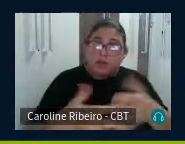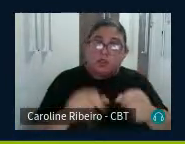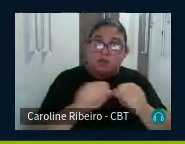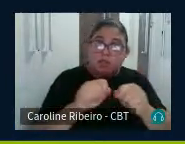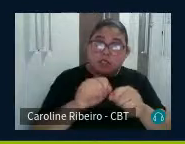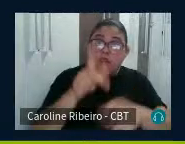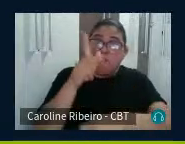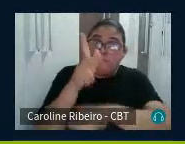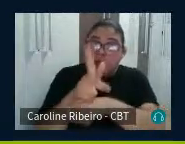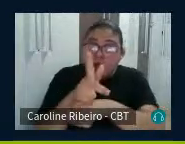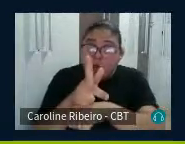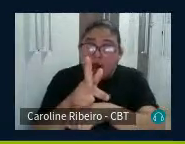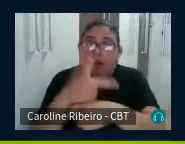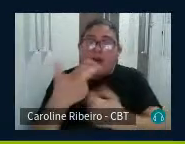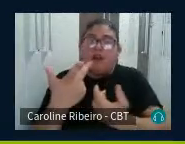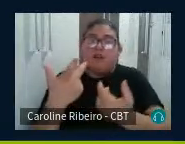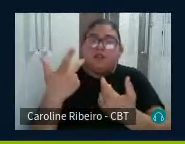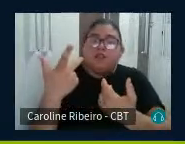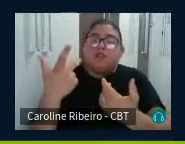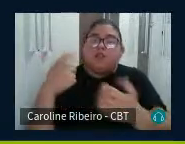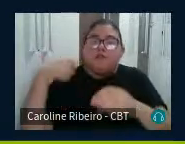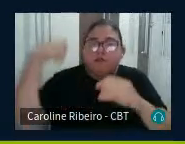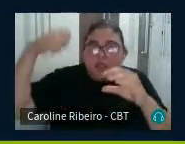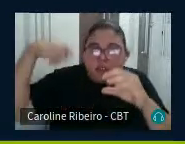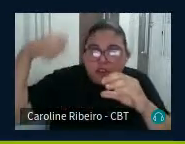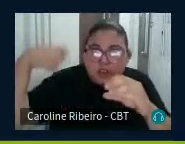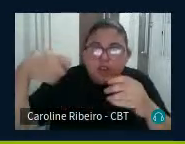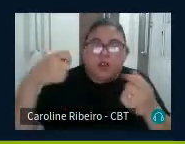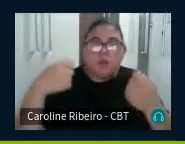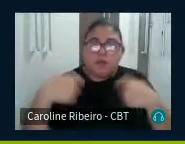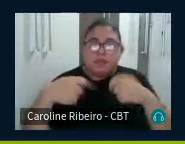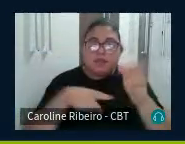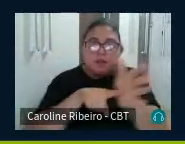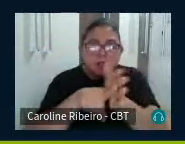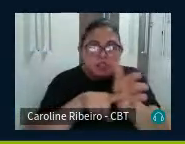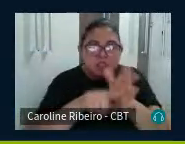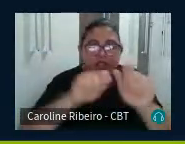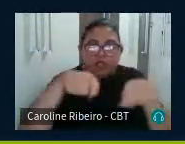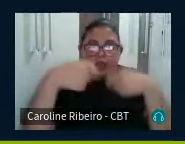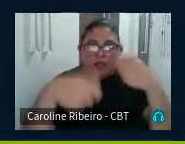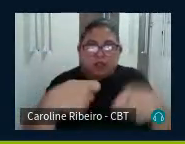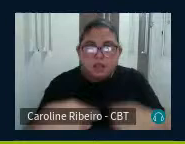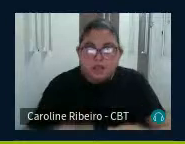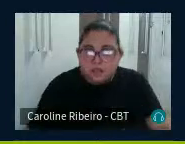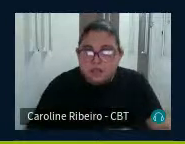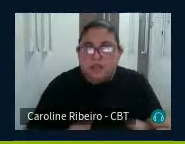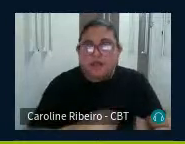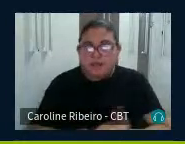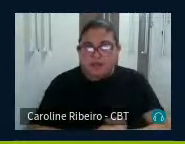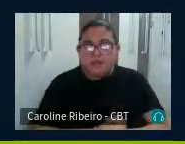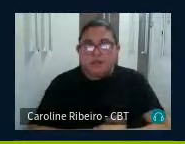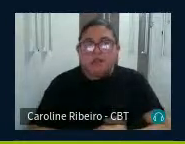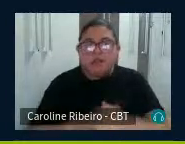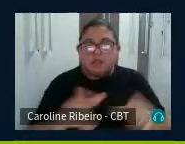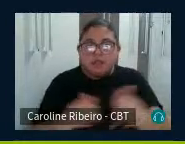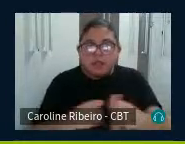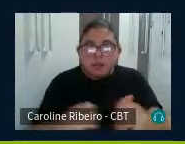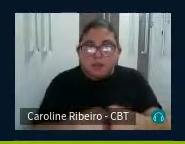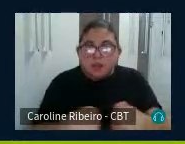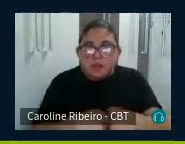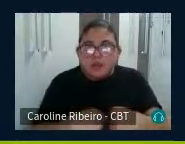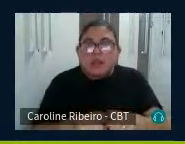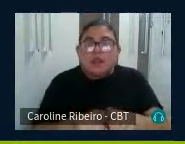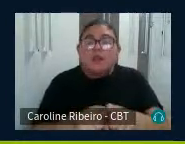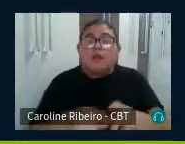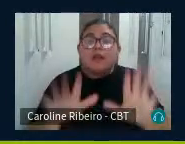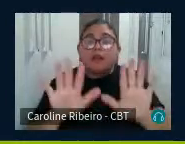filmagens de vídeos, né? A gente tem que pesquisar os sinais, né? A gente precisa, antes